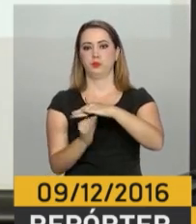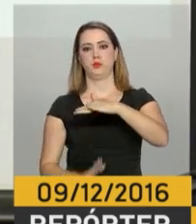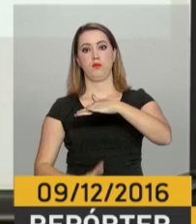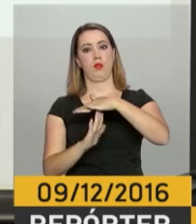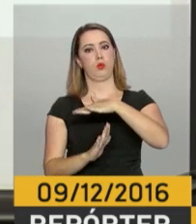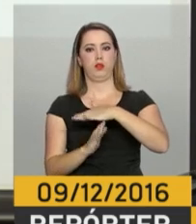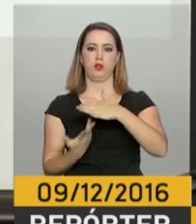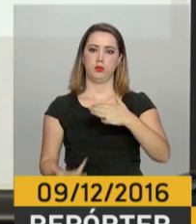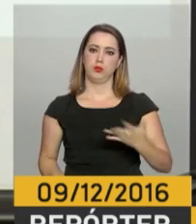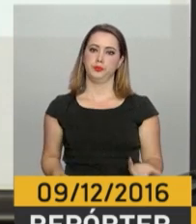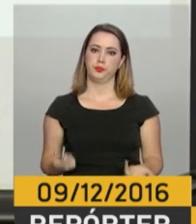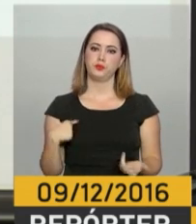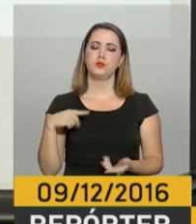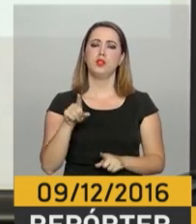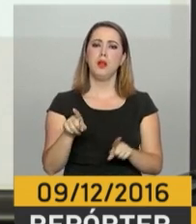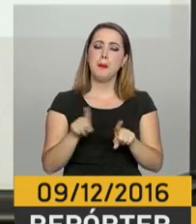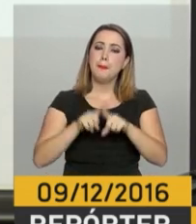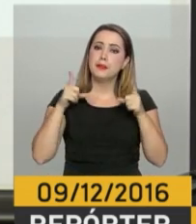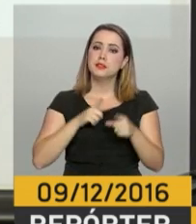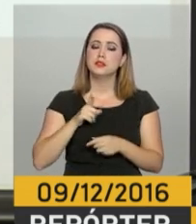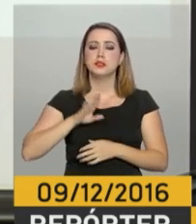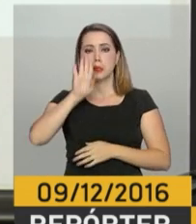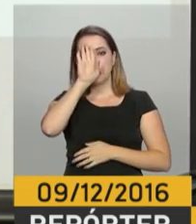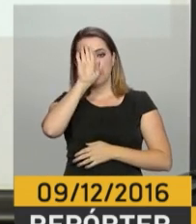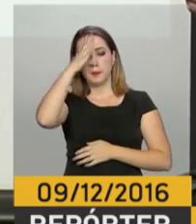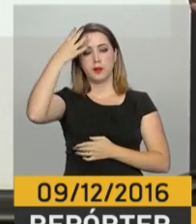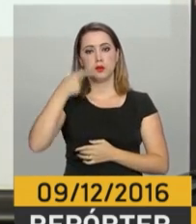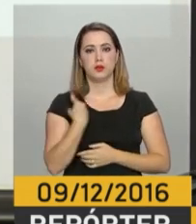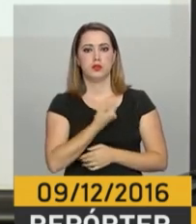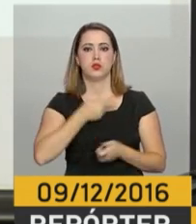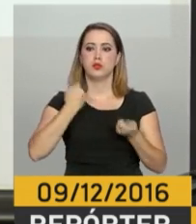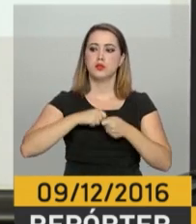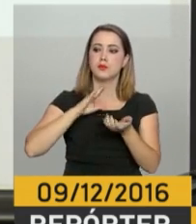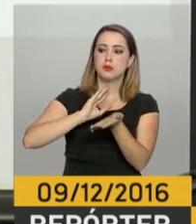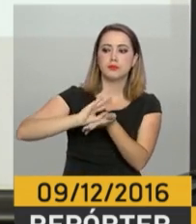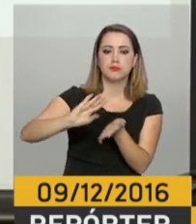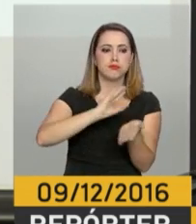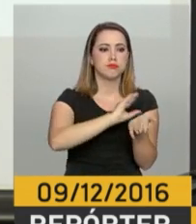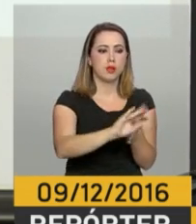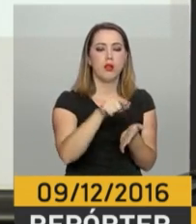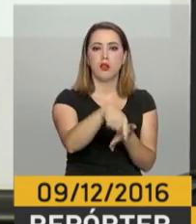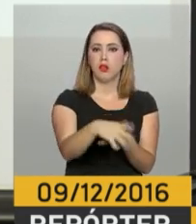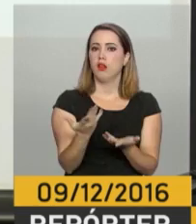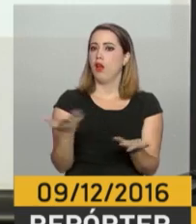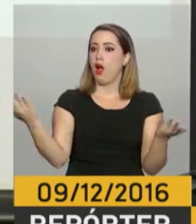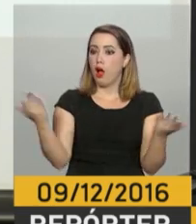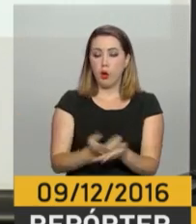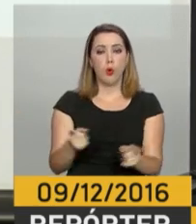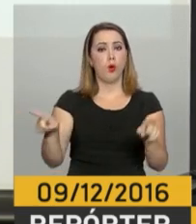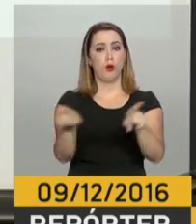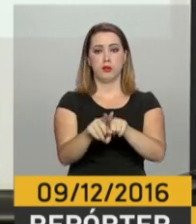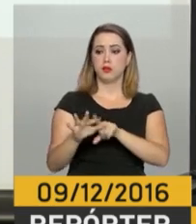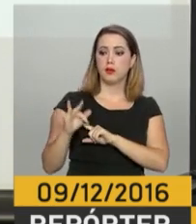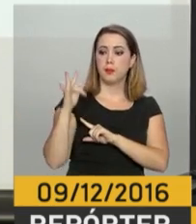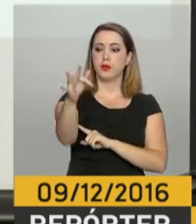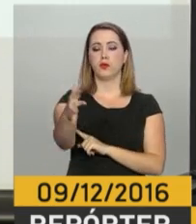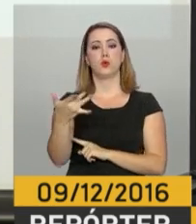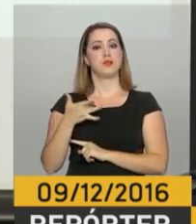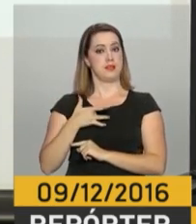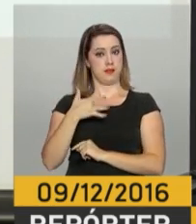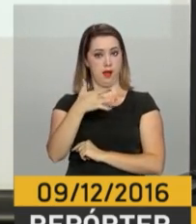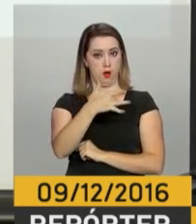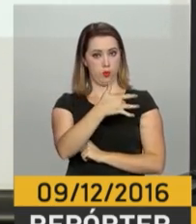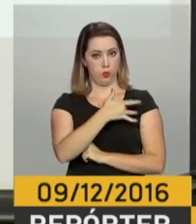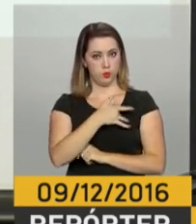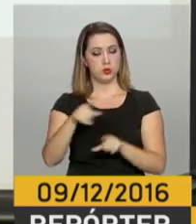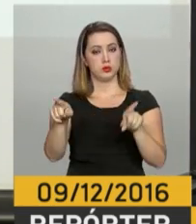prioridades que nós devemos atender. E não só agora, como no futuro, saúde e educação serão prioridades durante um